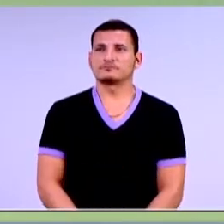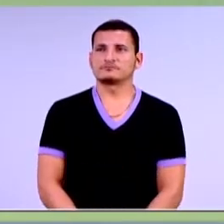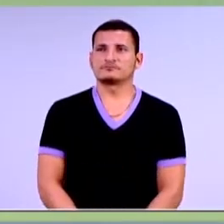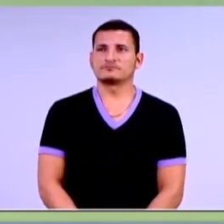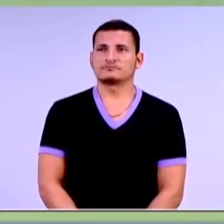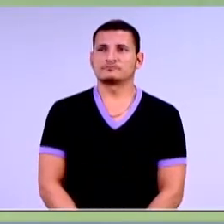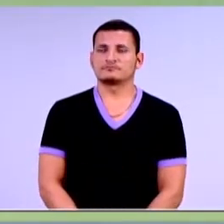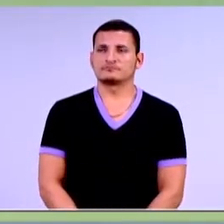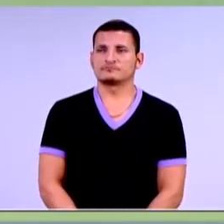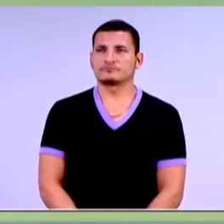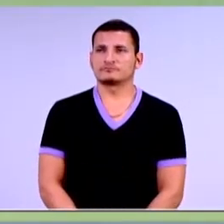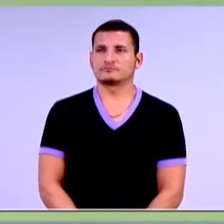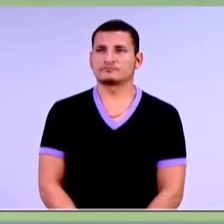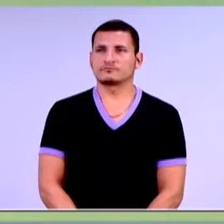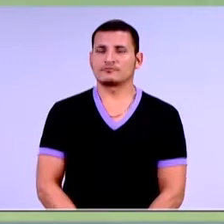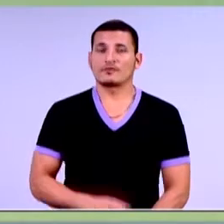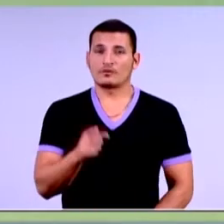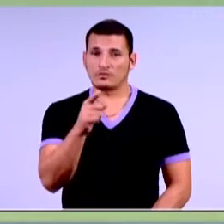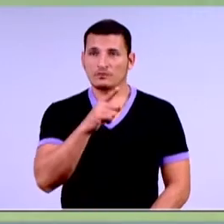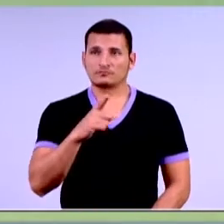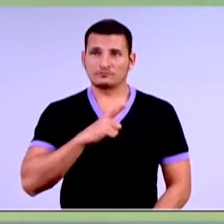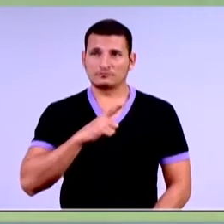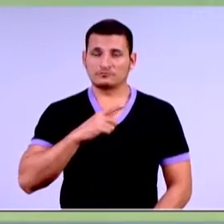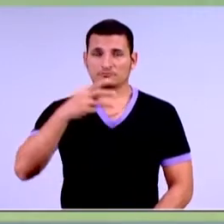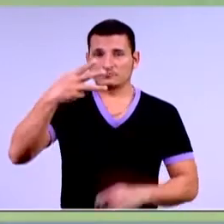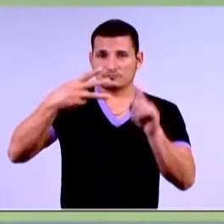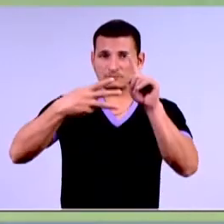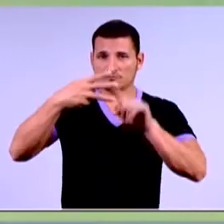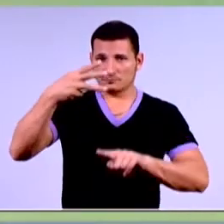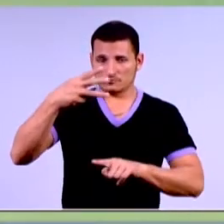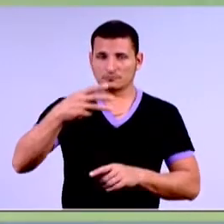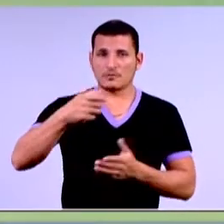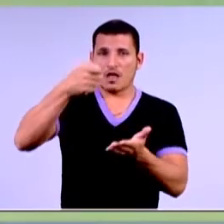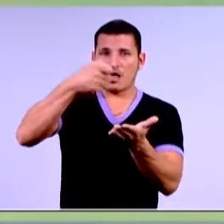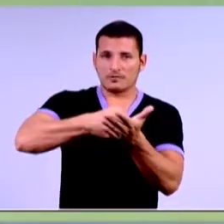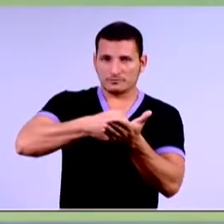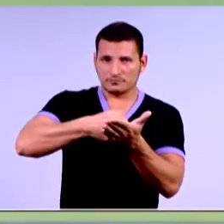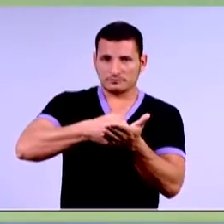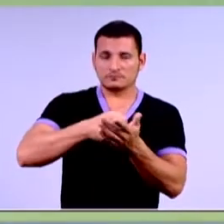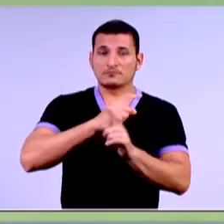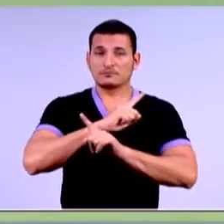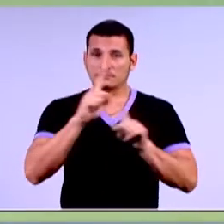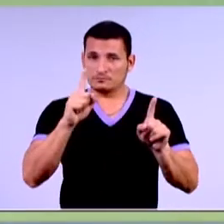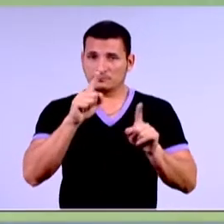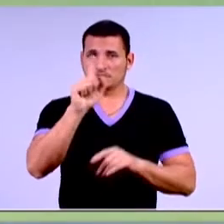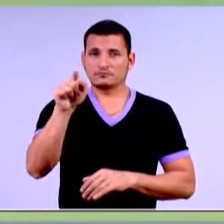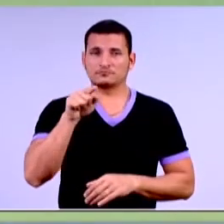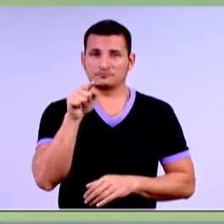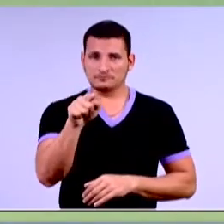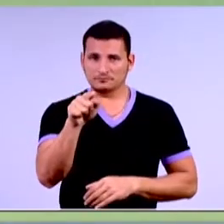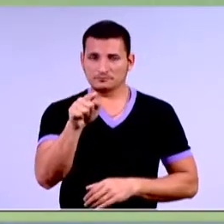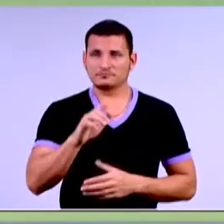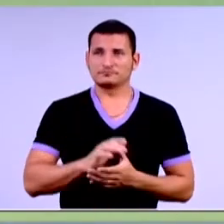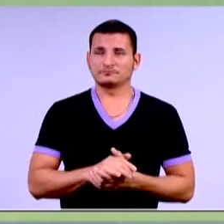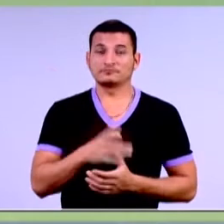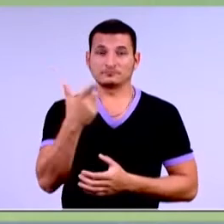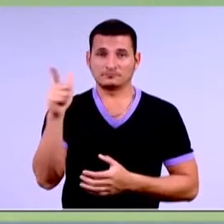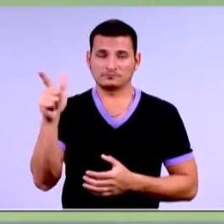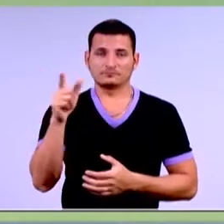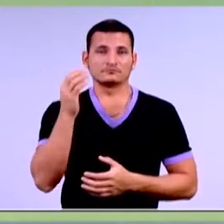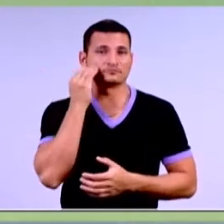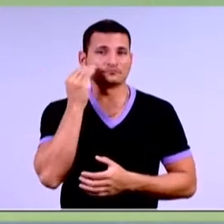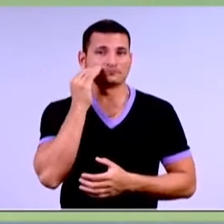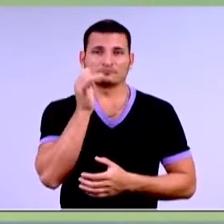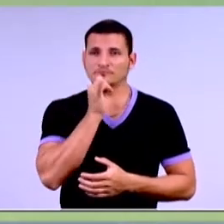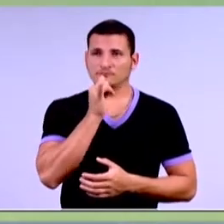então vocês têm as três formas afirmativa negativo interrogativa vamos outro exemplo